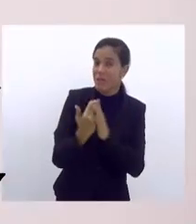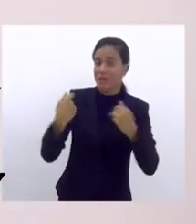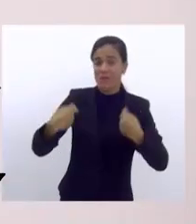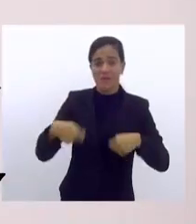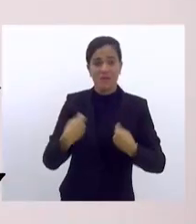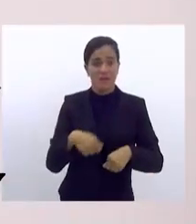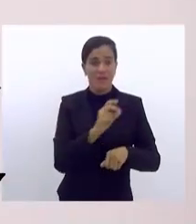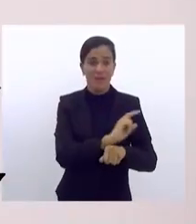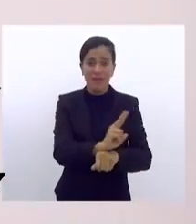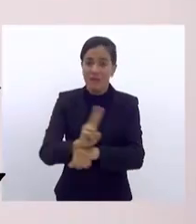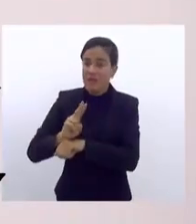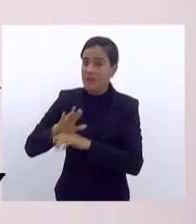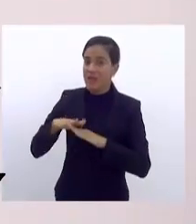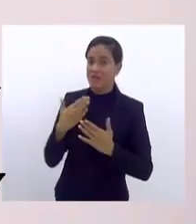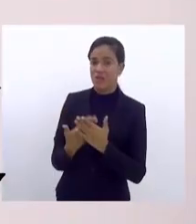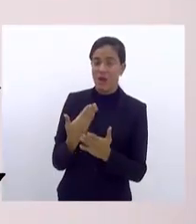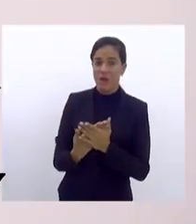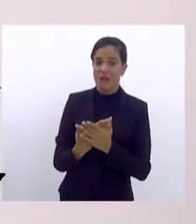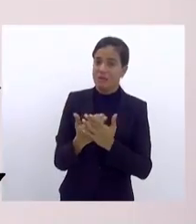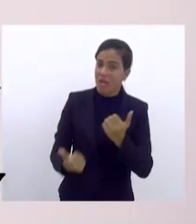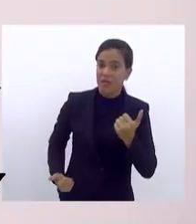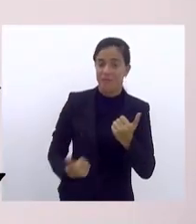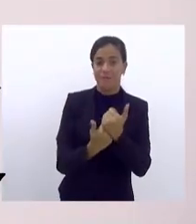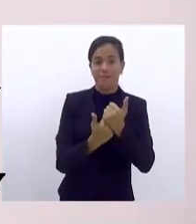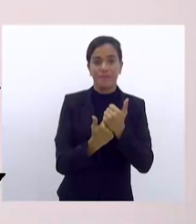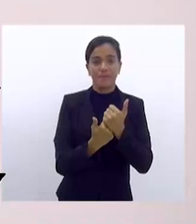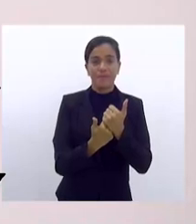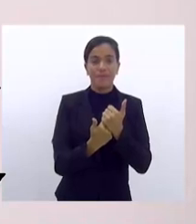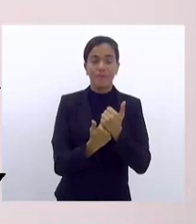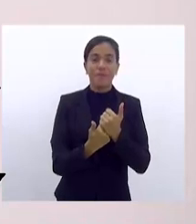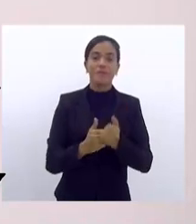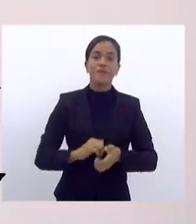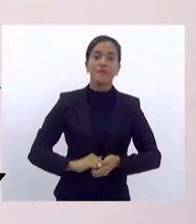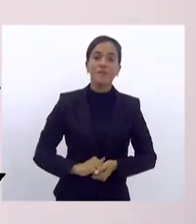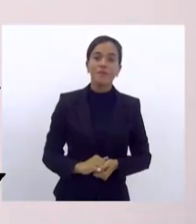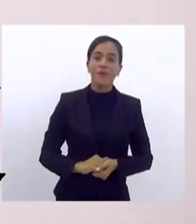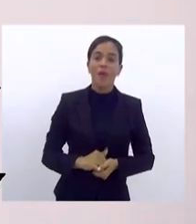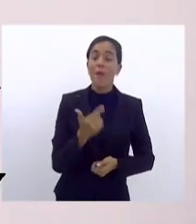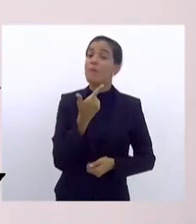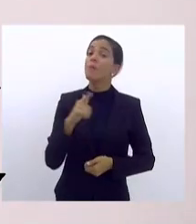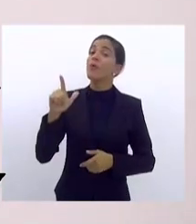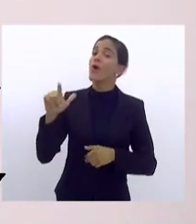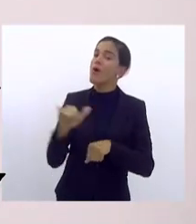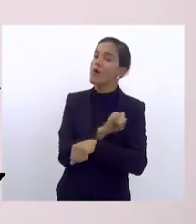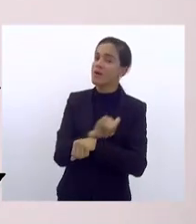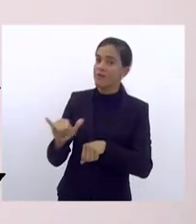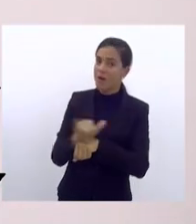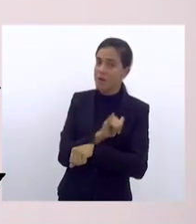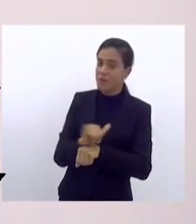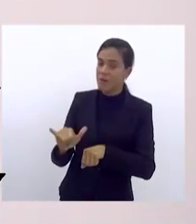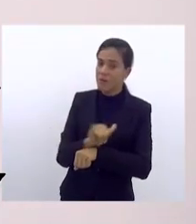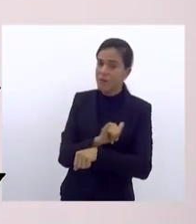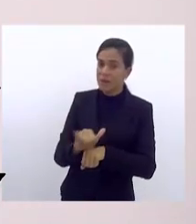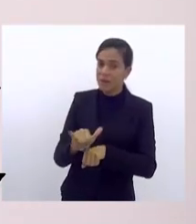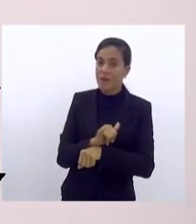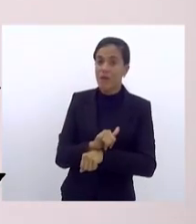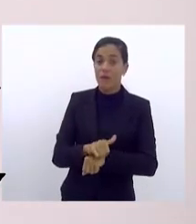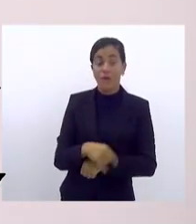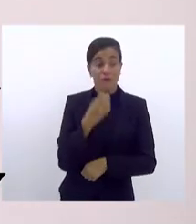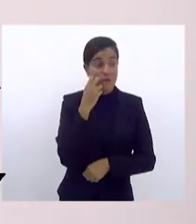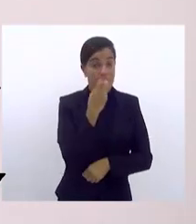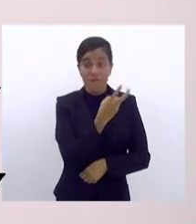a segurança nas escolas seja reforçada sendo que é por outro meio quando você vir